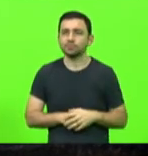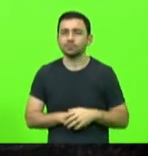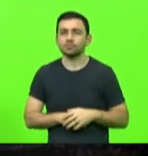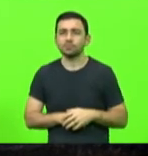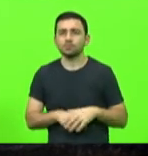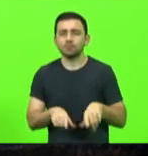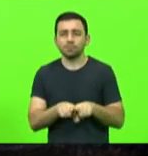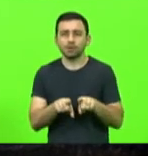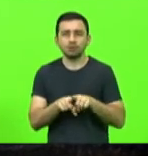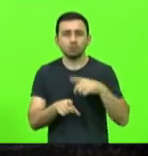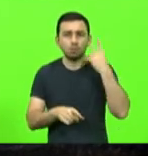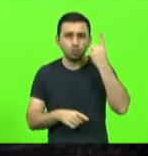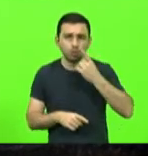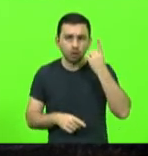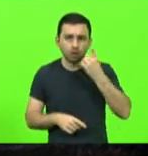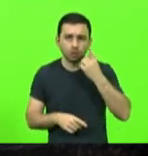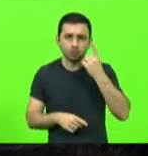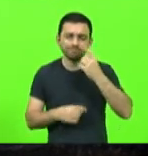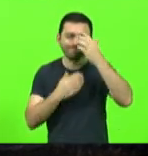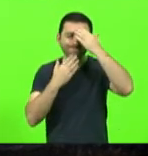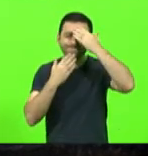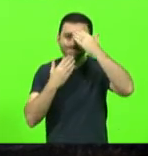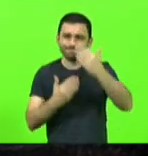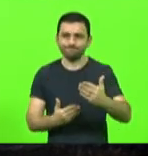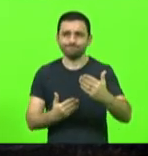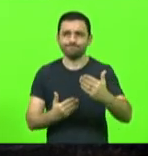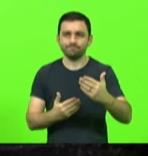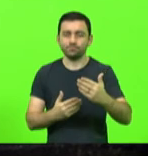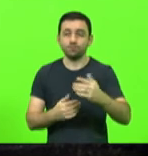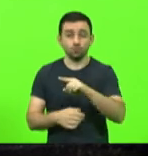a todos os deputados e o nosso muito obrigado. E não